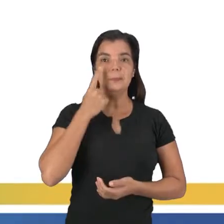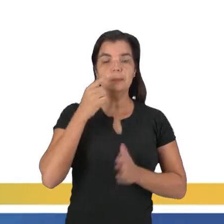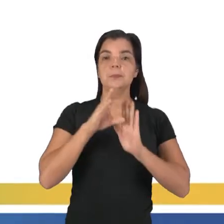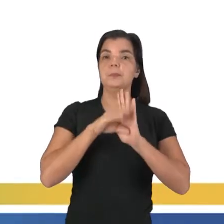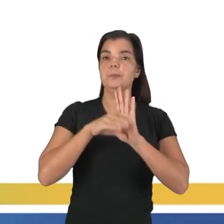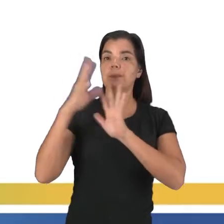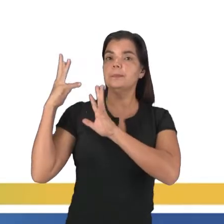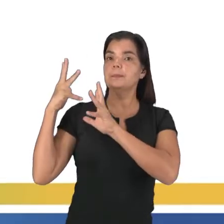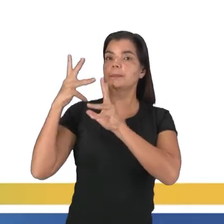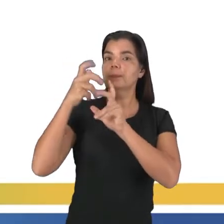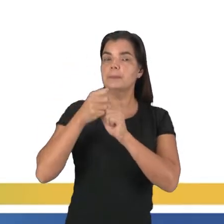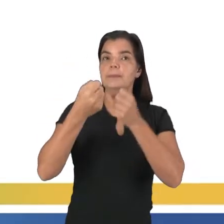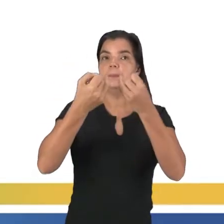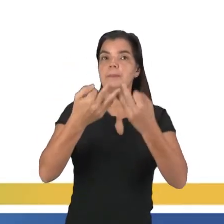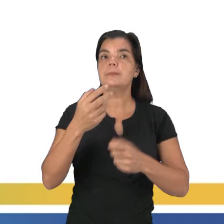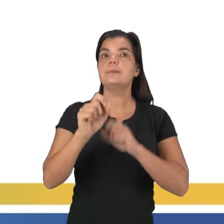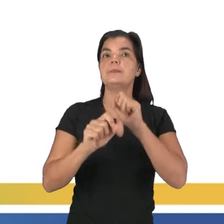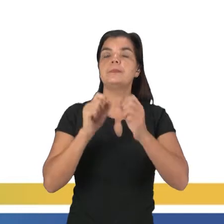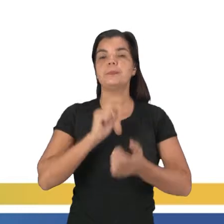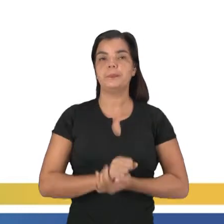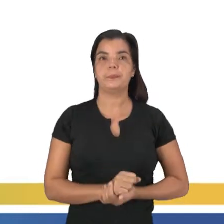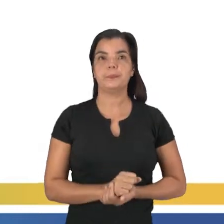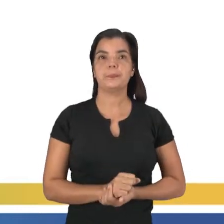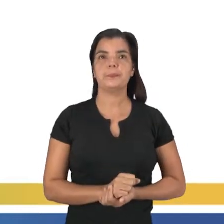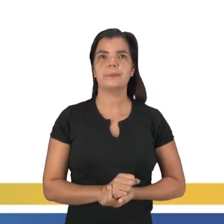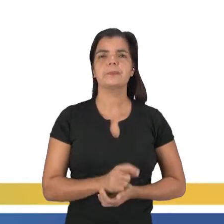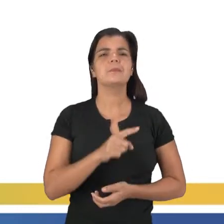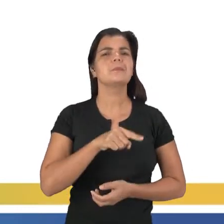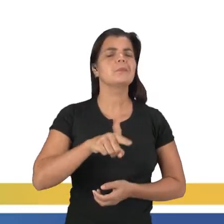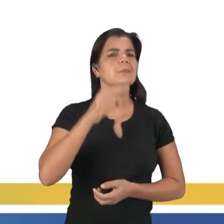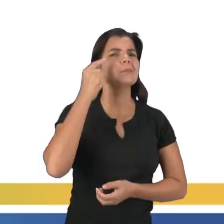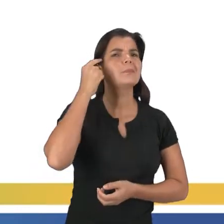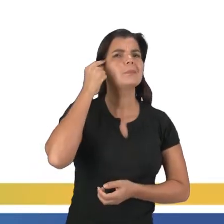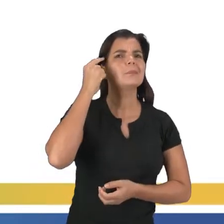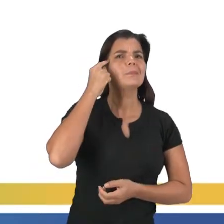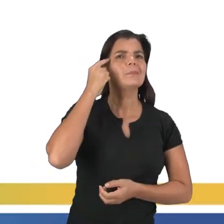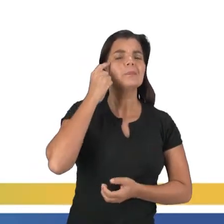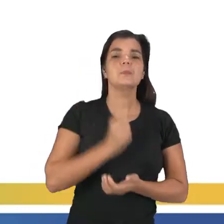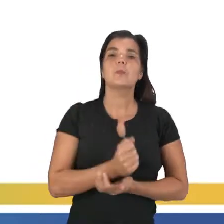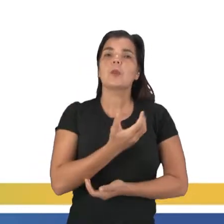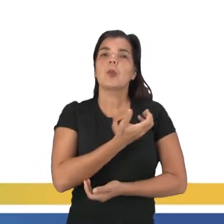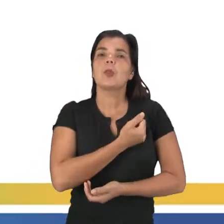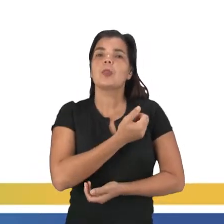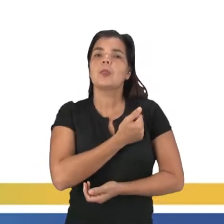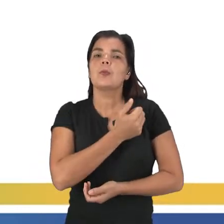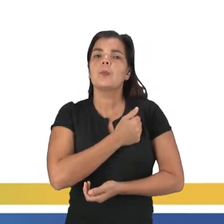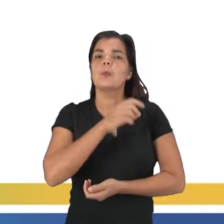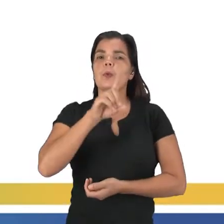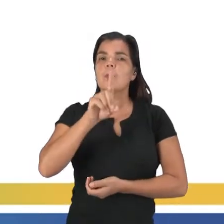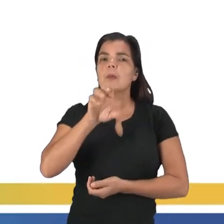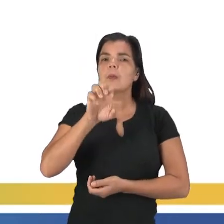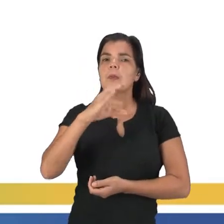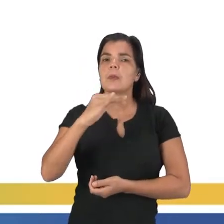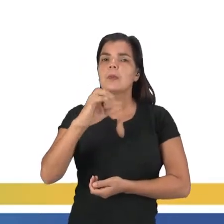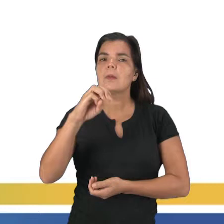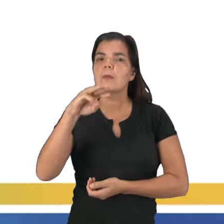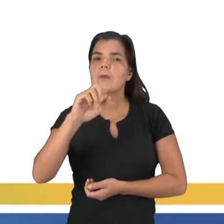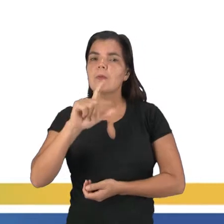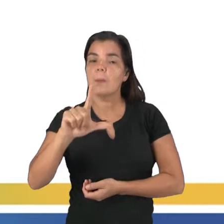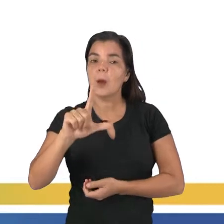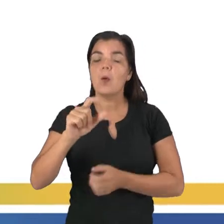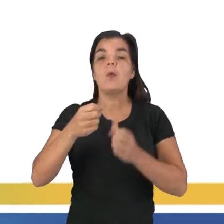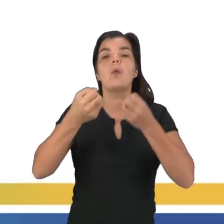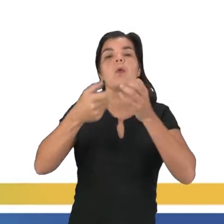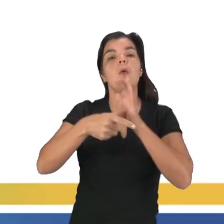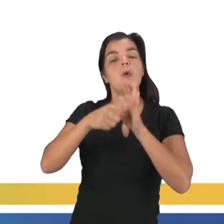Retomando o conteúdo, pessoal, eu queria falar o seguinte, né? O que você pensa quando falamos em números decimais? Antes de